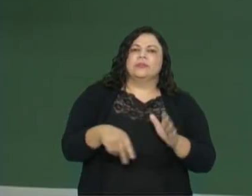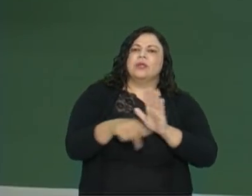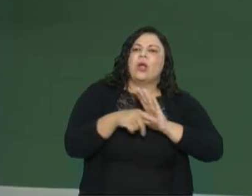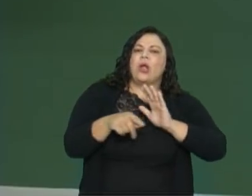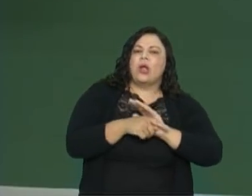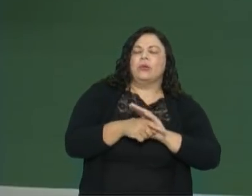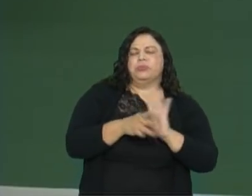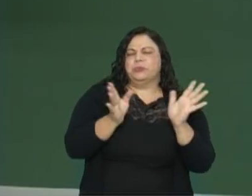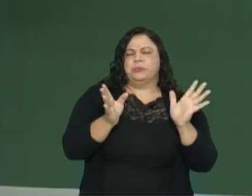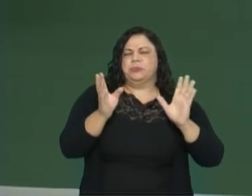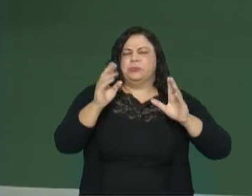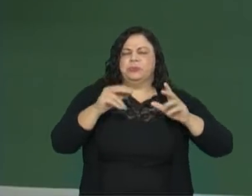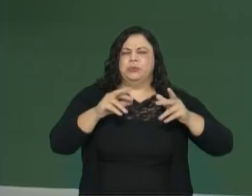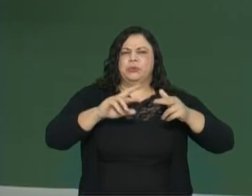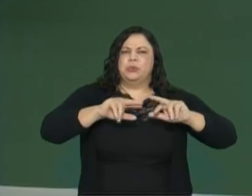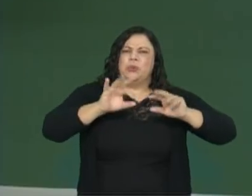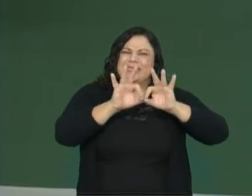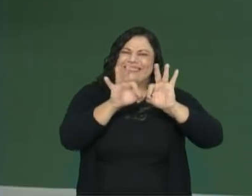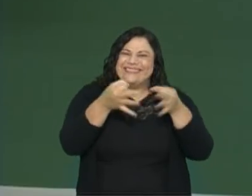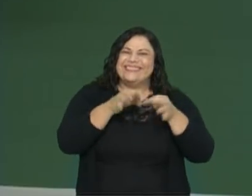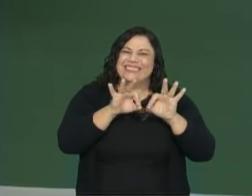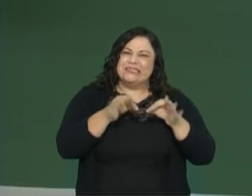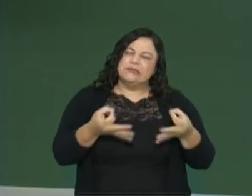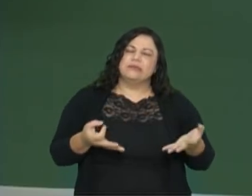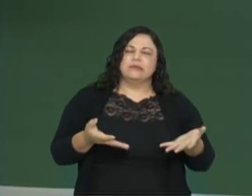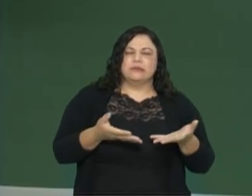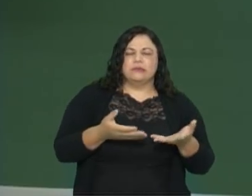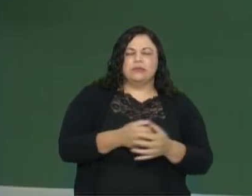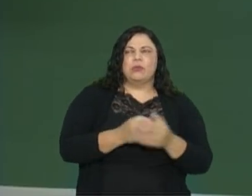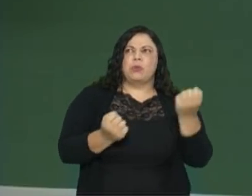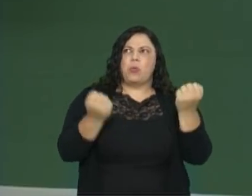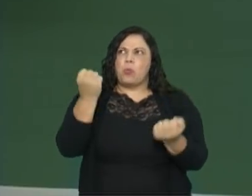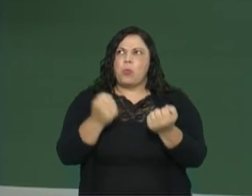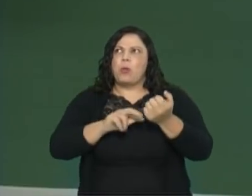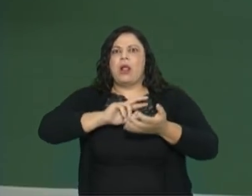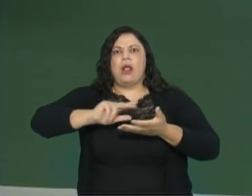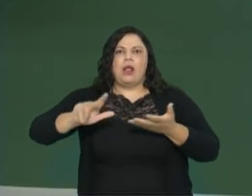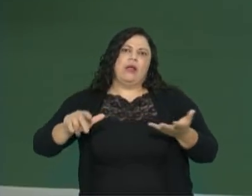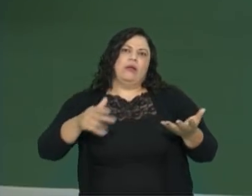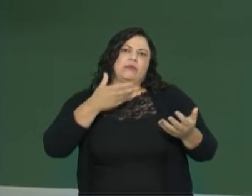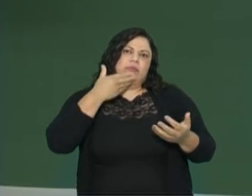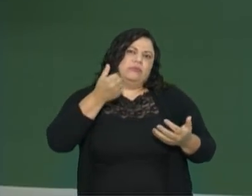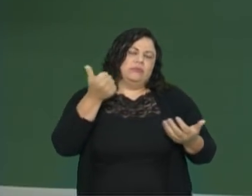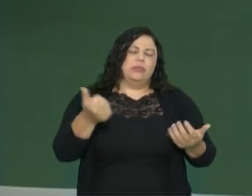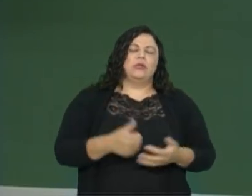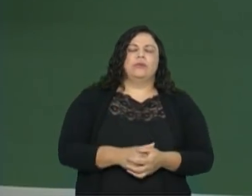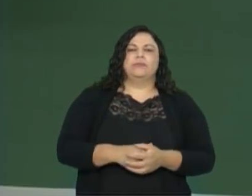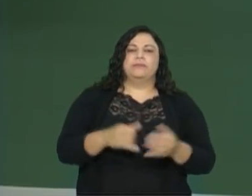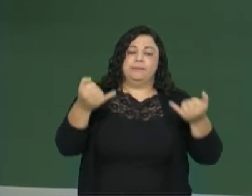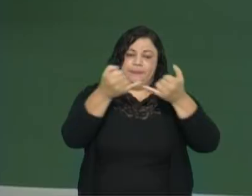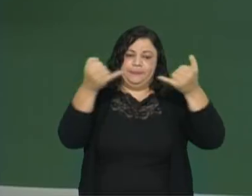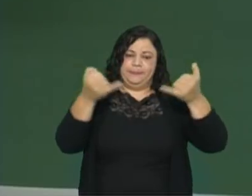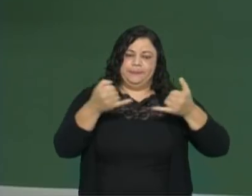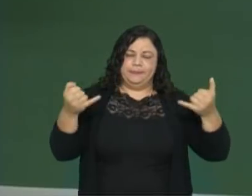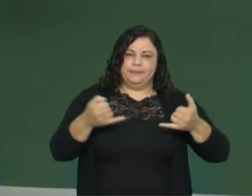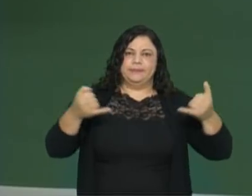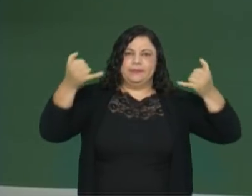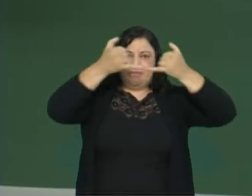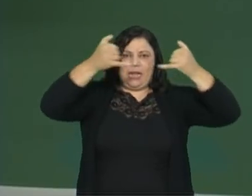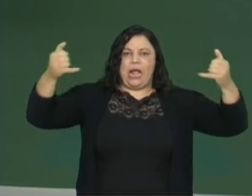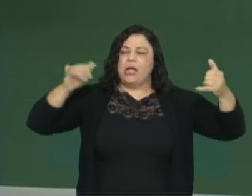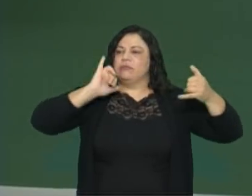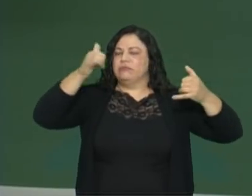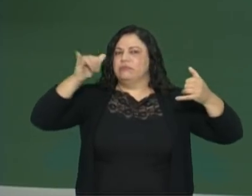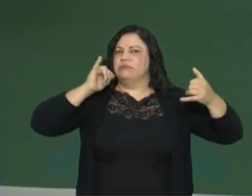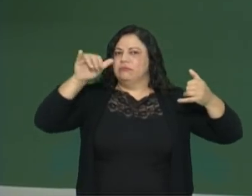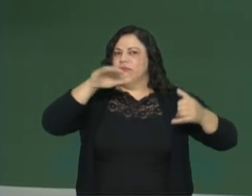carro, que eu preciso de melhores condutores. Em linhas de alta tensão, é feito de aço mesmo. Por quê?